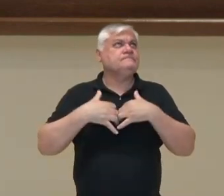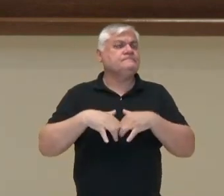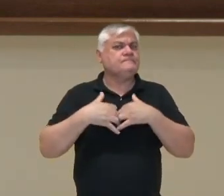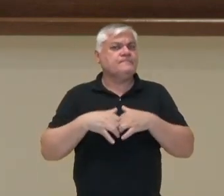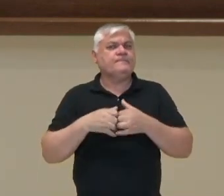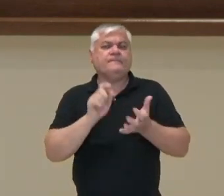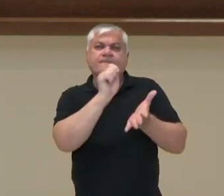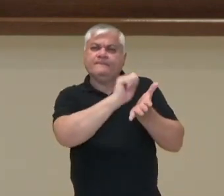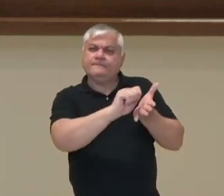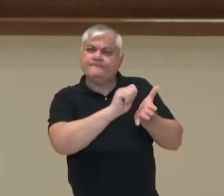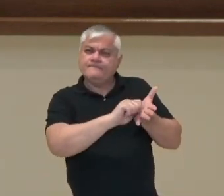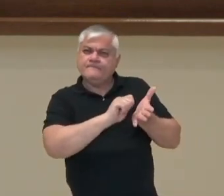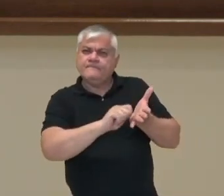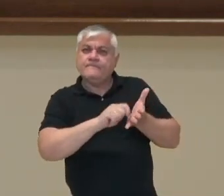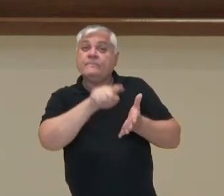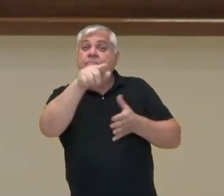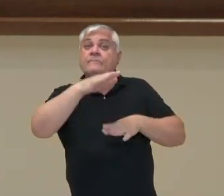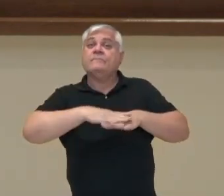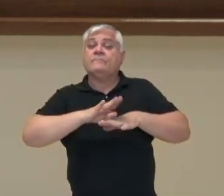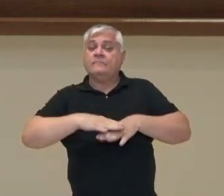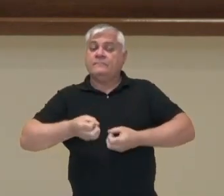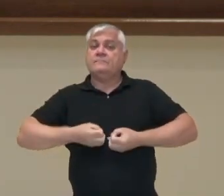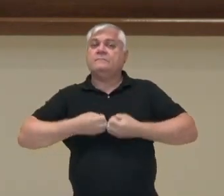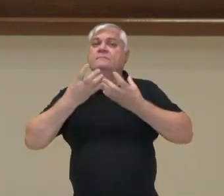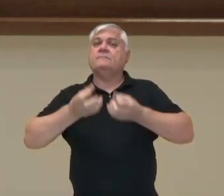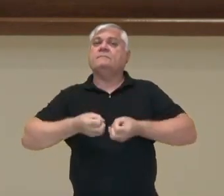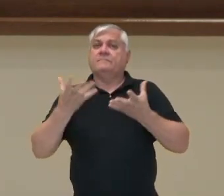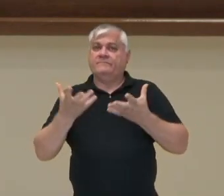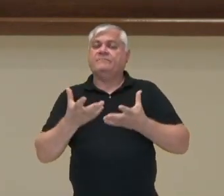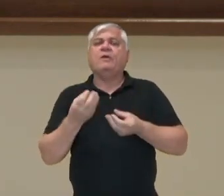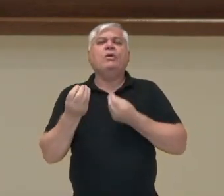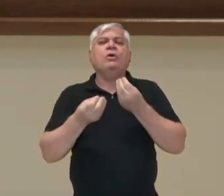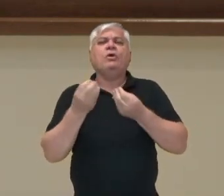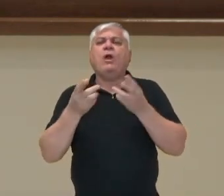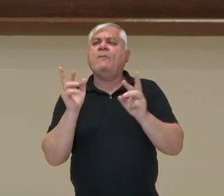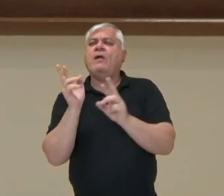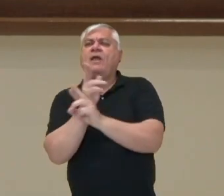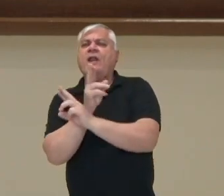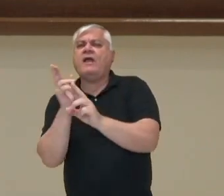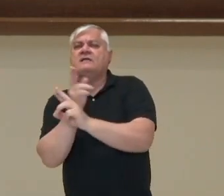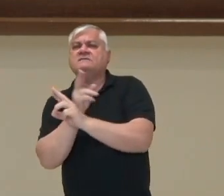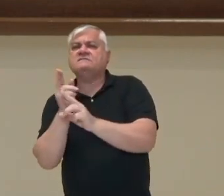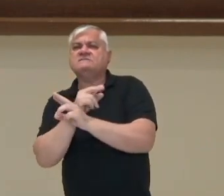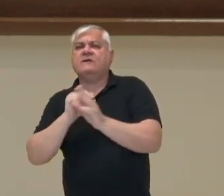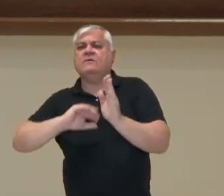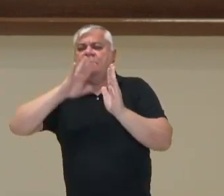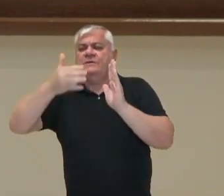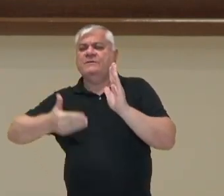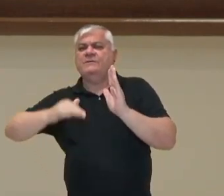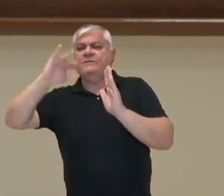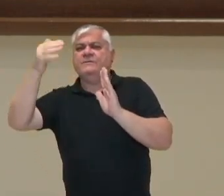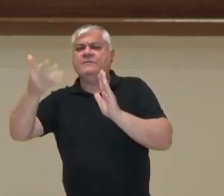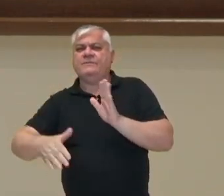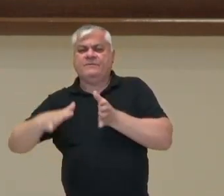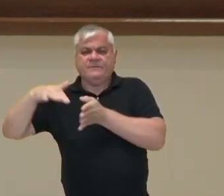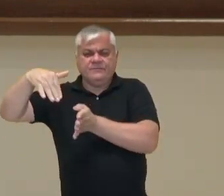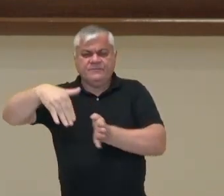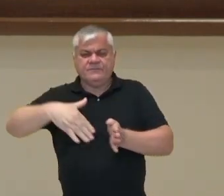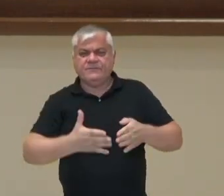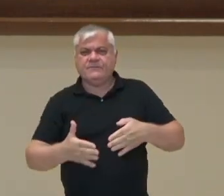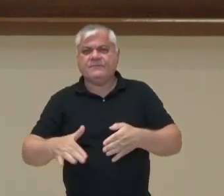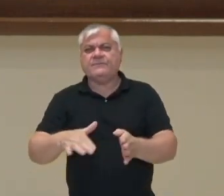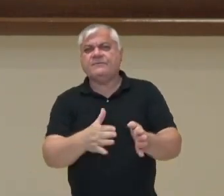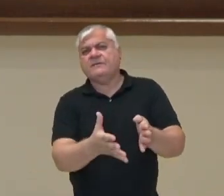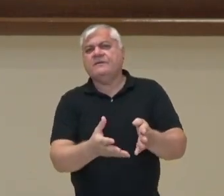e escrever com as palavras de vocês como nós podemos estabelecer essa relação entre o relevo e a hidrografia